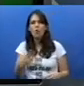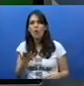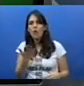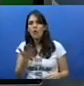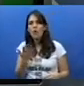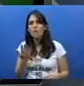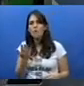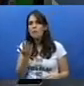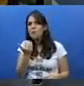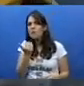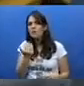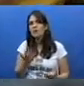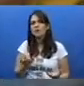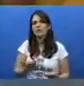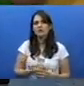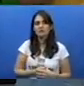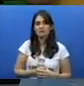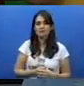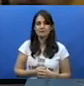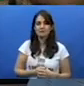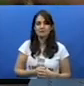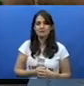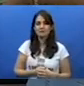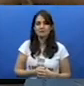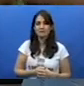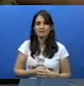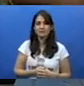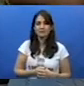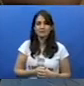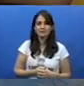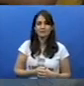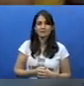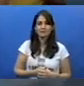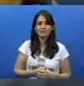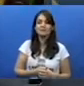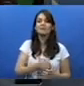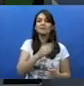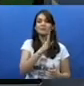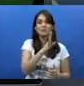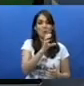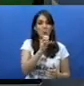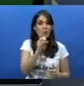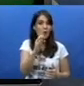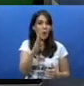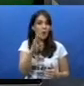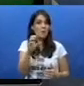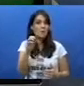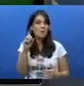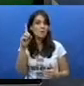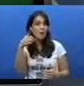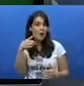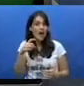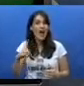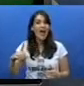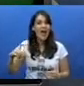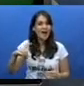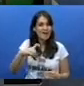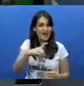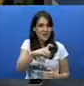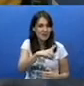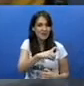O de camarão é uma comida baiana deliciosa. O bobó